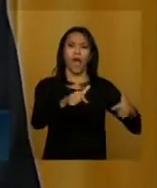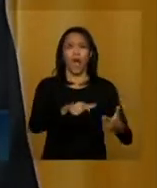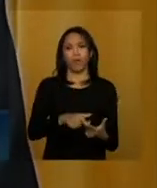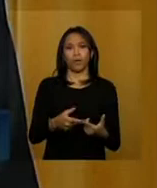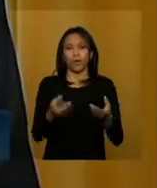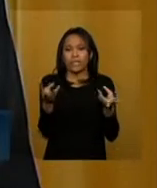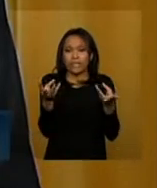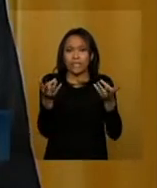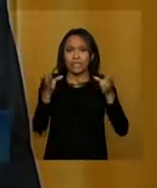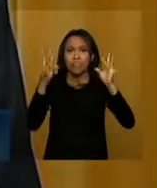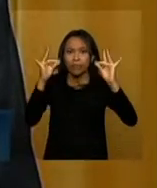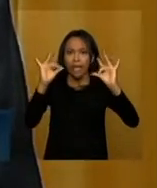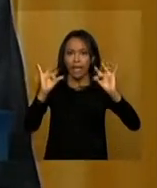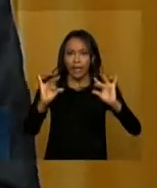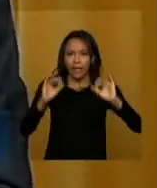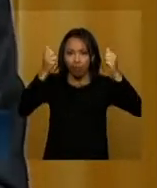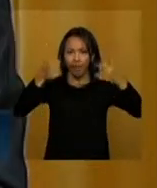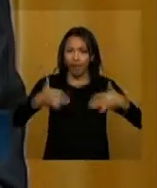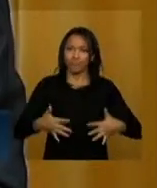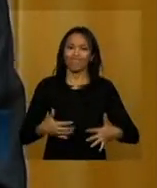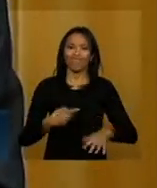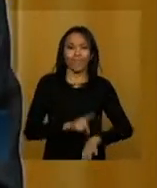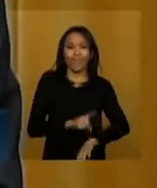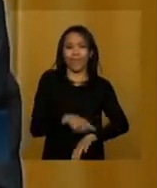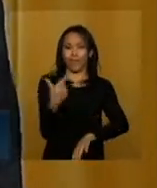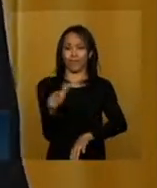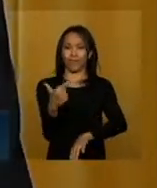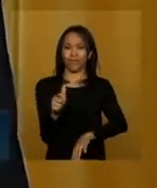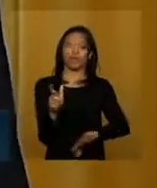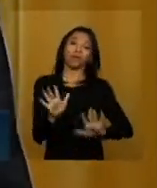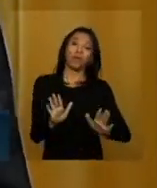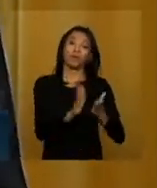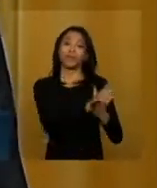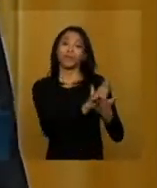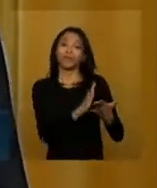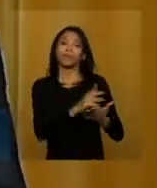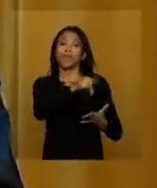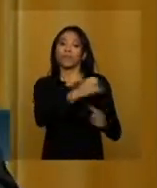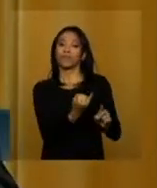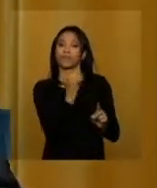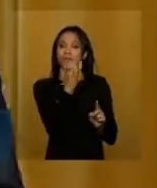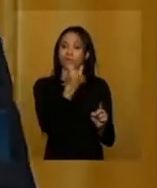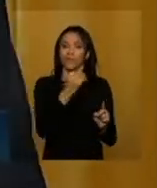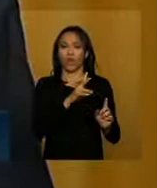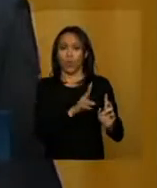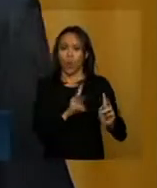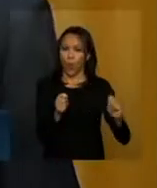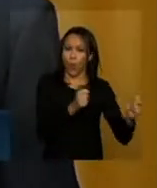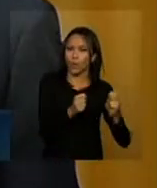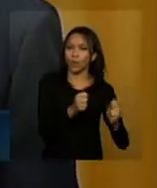de detalhar, mas tem algumas que são para nós muito simbólicas. Além de envolver todo o controle